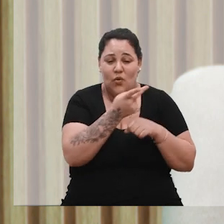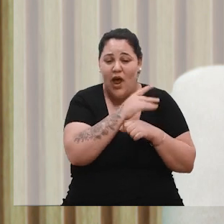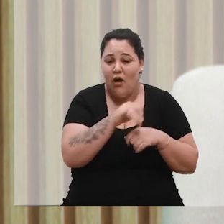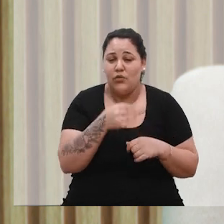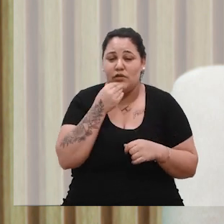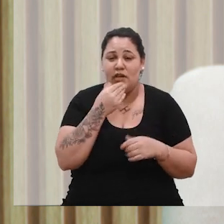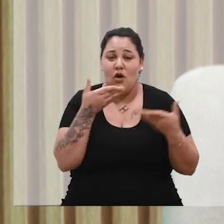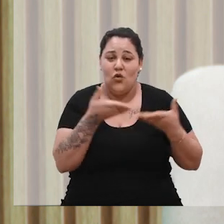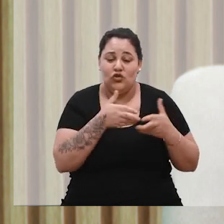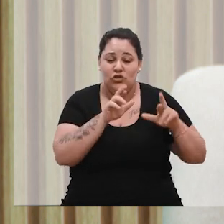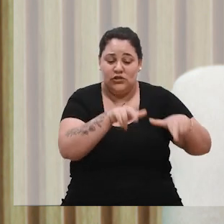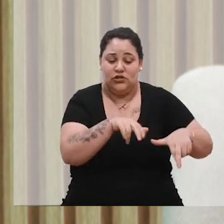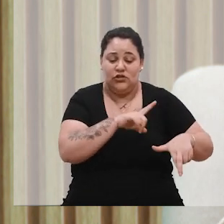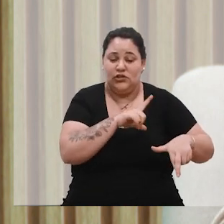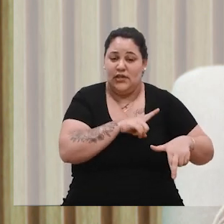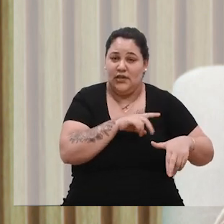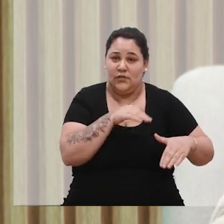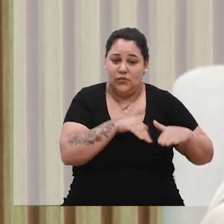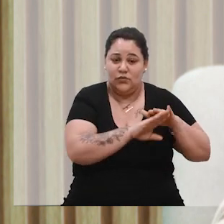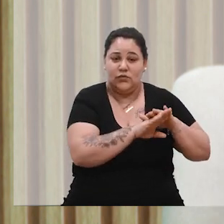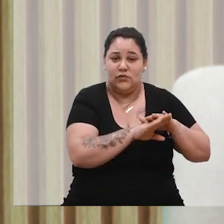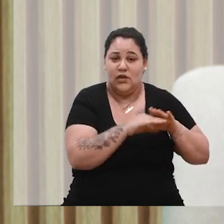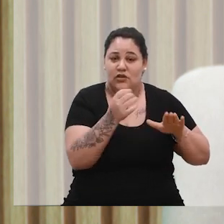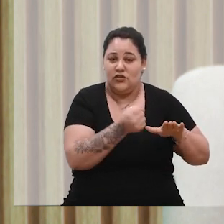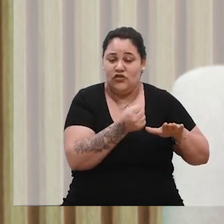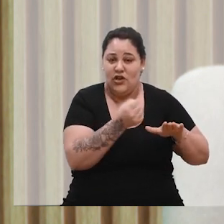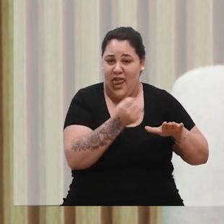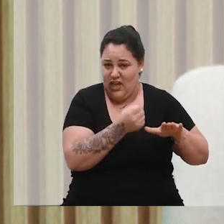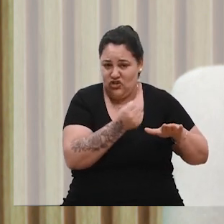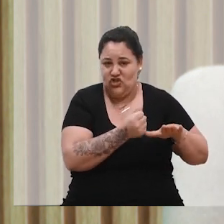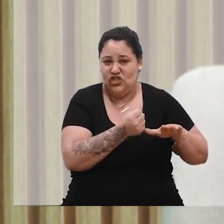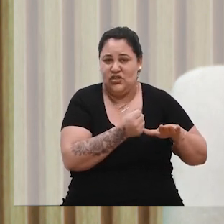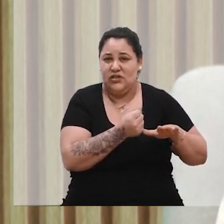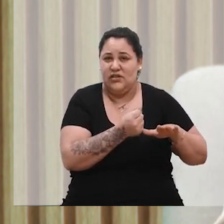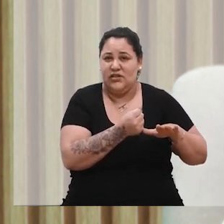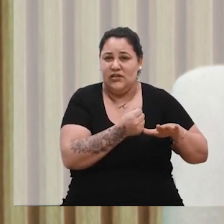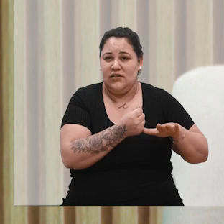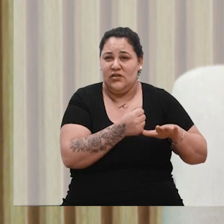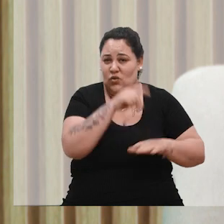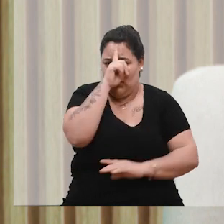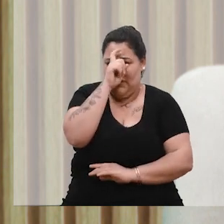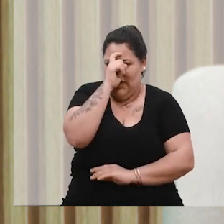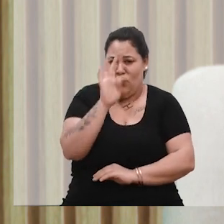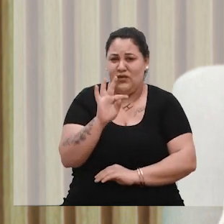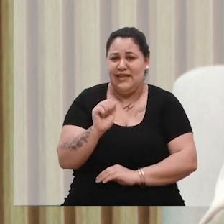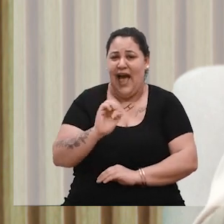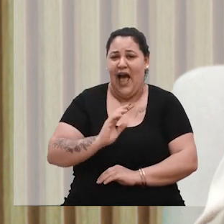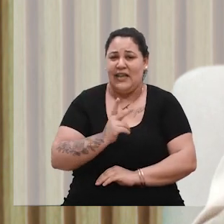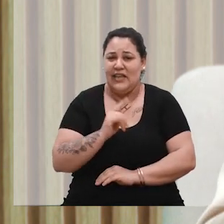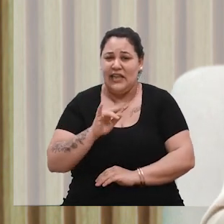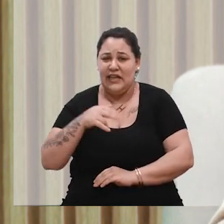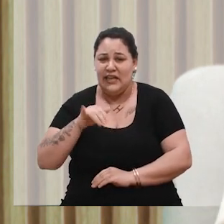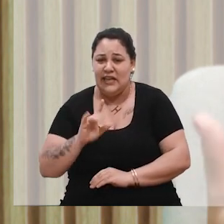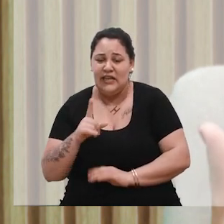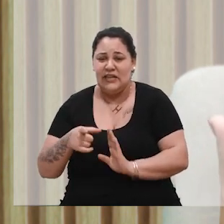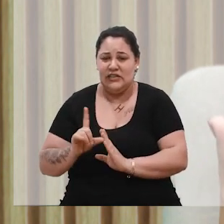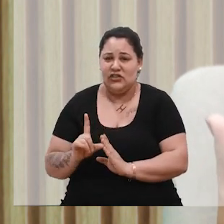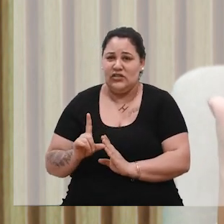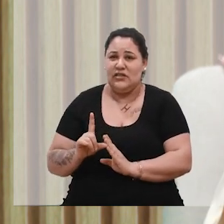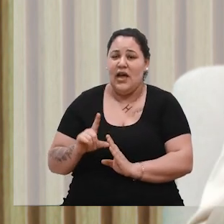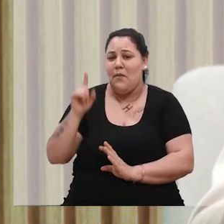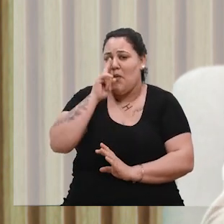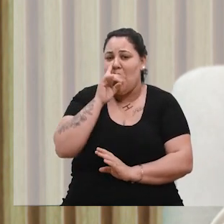região, a gente tem o banco de leite em Bento Gonçalves, né? No Hospital Taquini, inicialmente tinha, né? A mãe